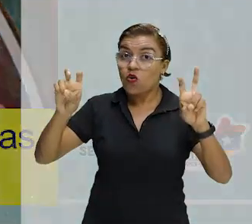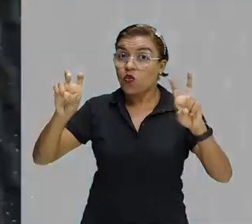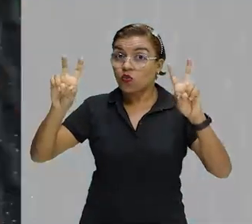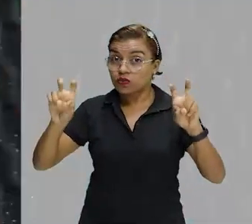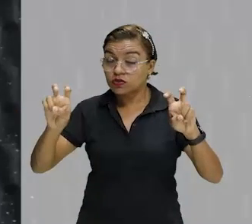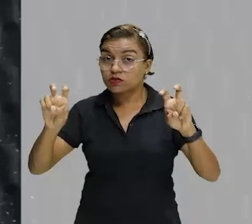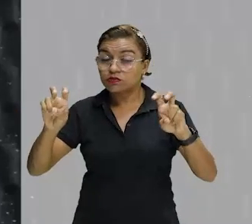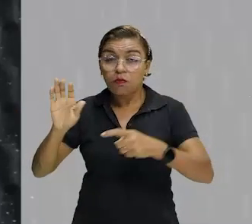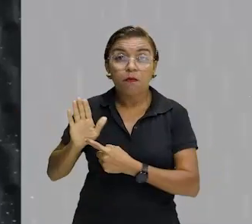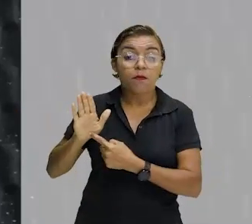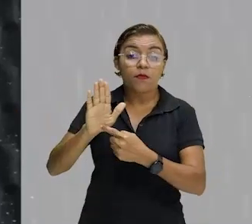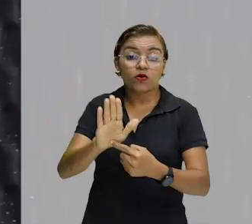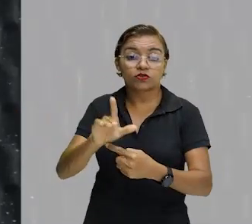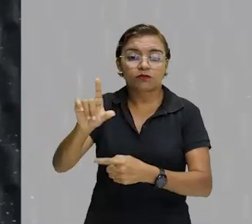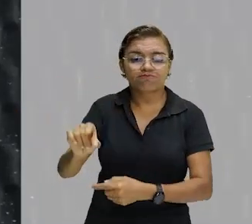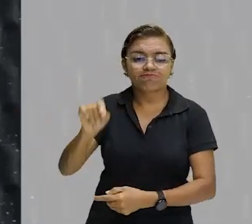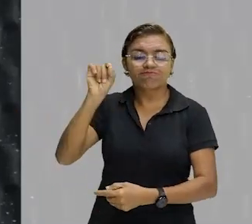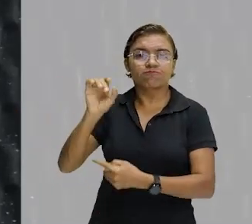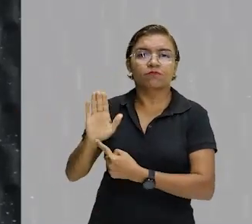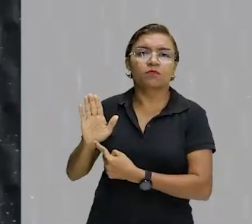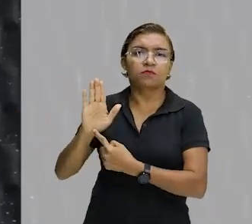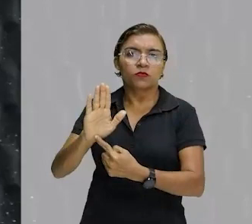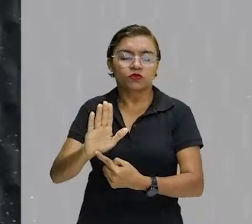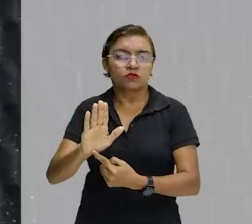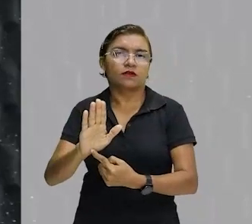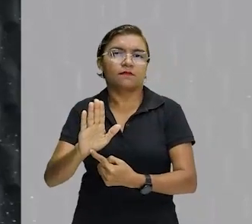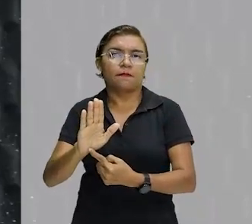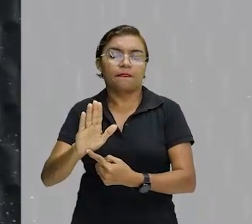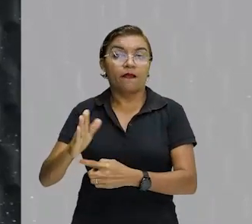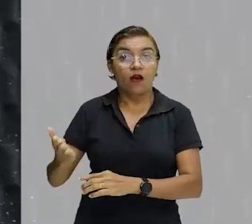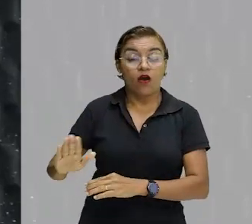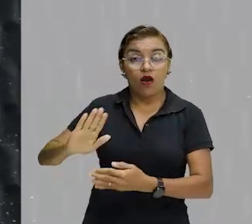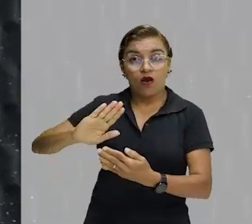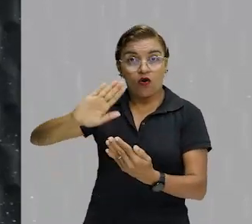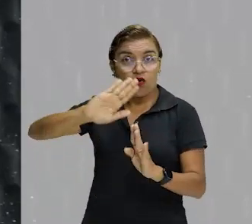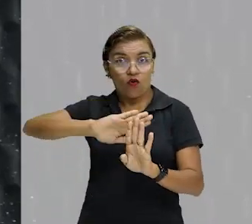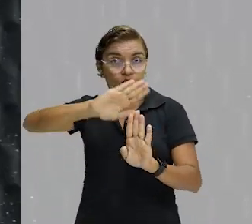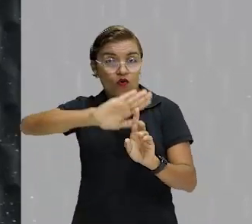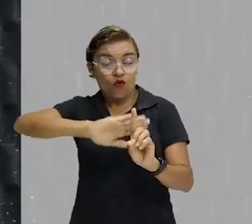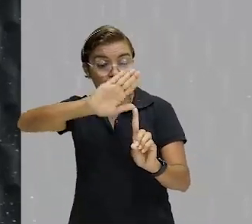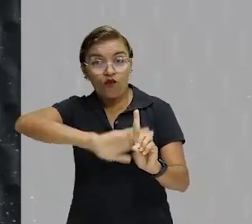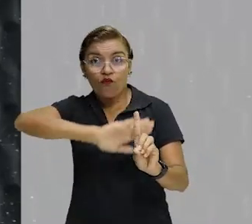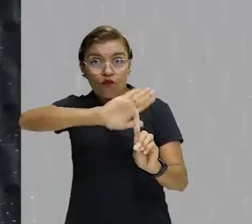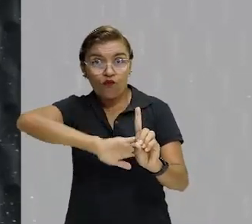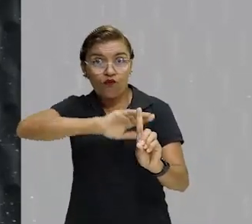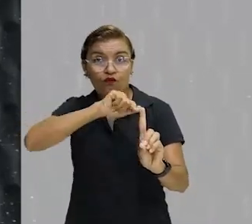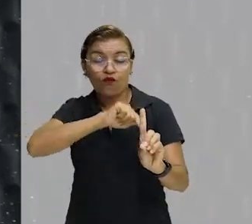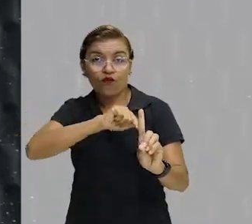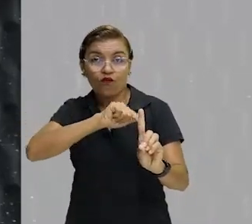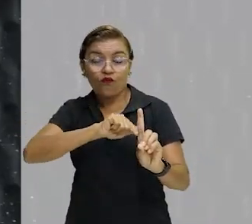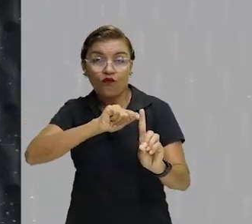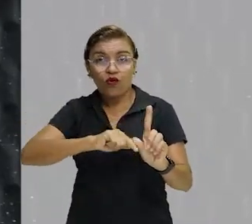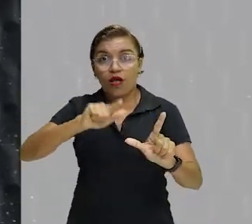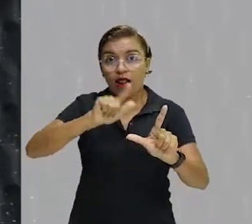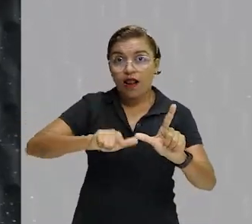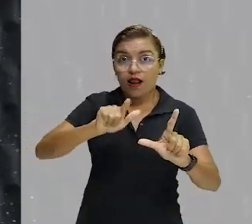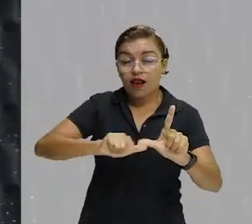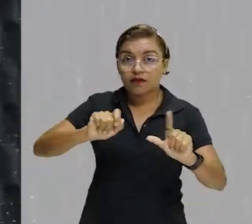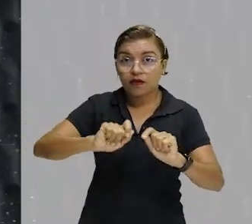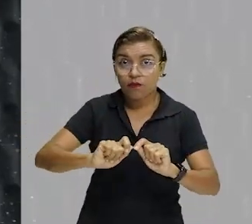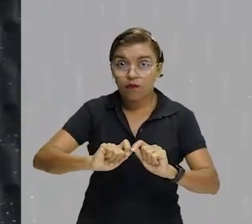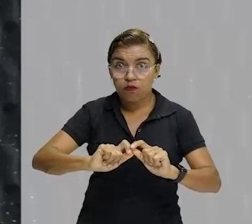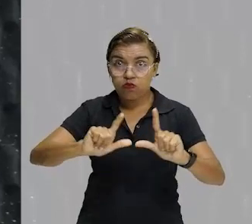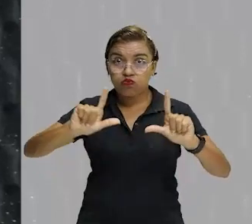onde exija a relação de figura e fundo. O fundo aumente a percepção das letras para que vocês tenham a atenção,